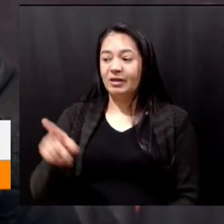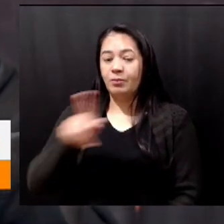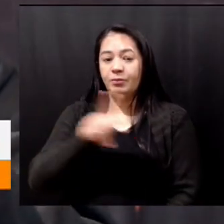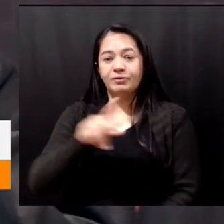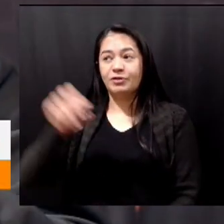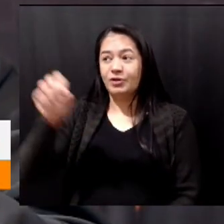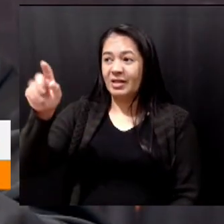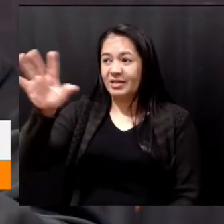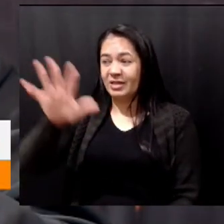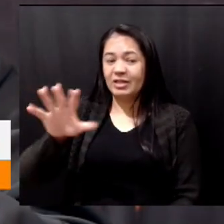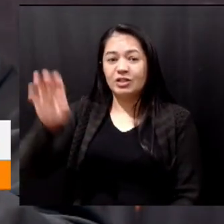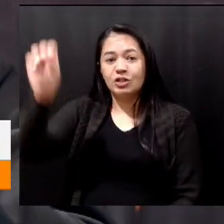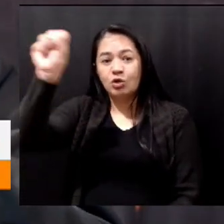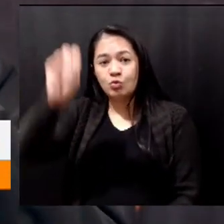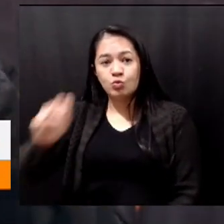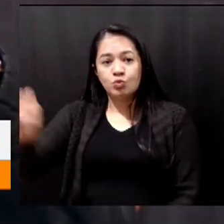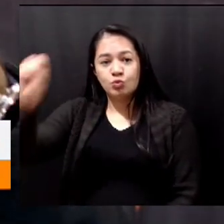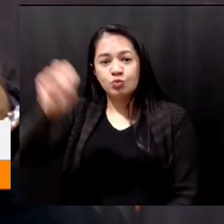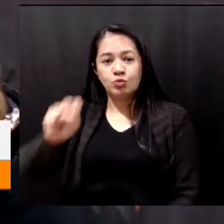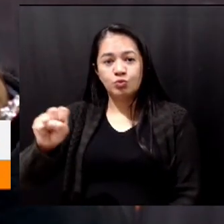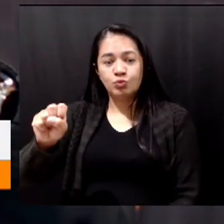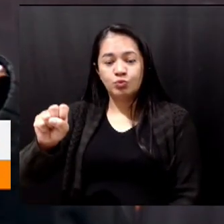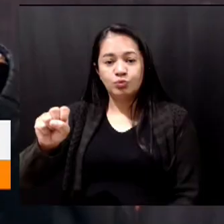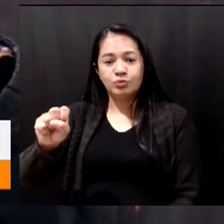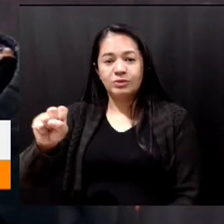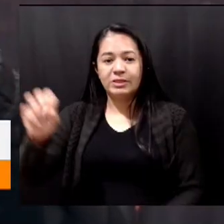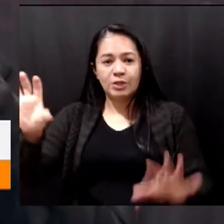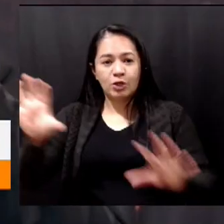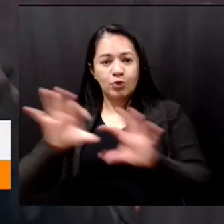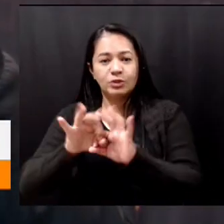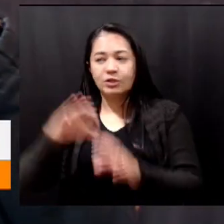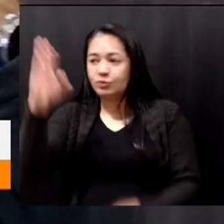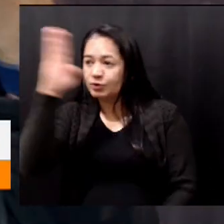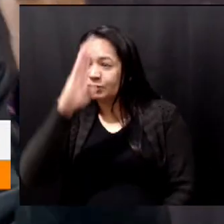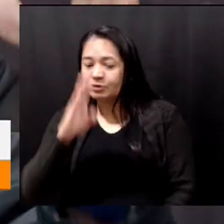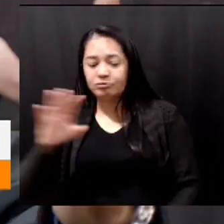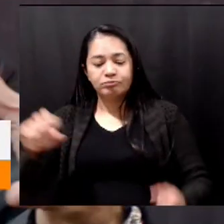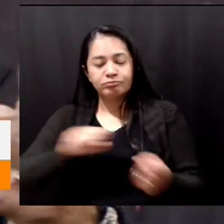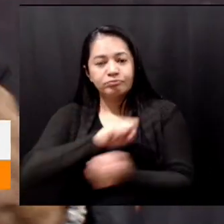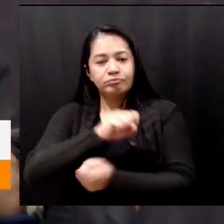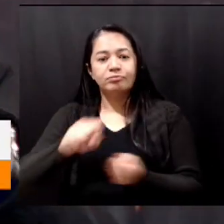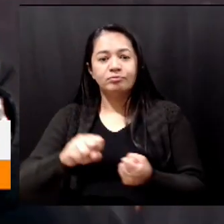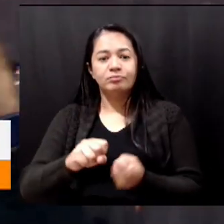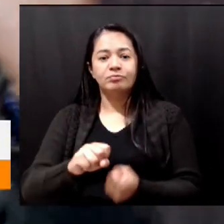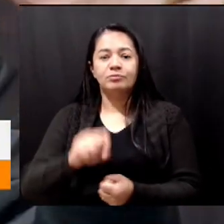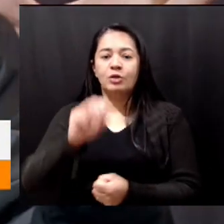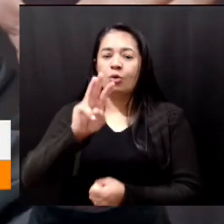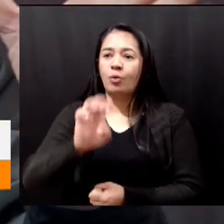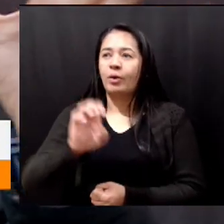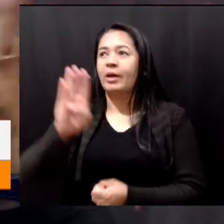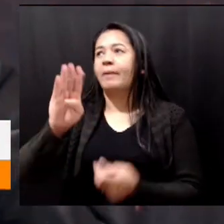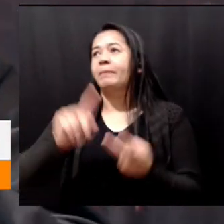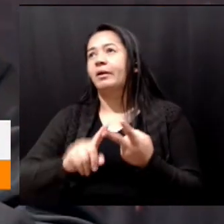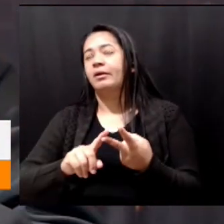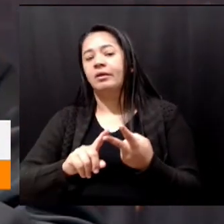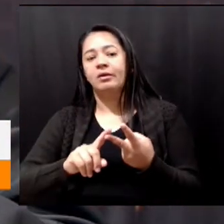conectadas com ecossistemas brasileiros e com os grandes eventos, Web Summit, South Summit, os summits em geral. Então, o que